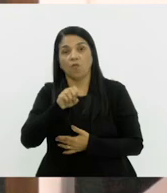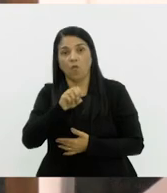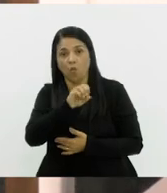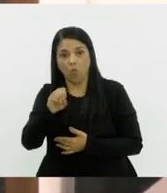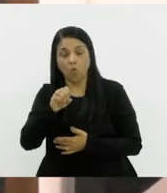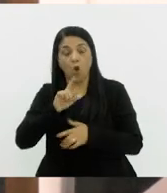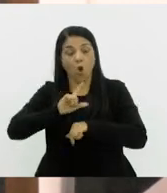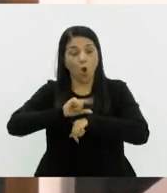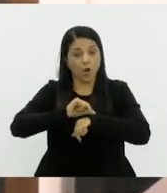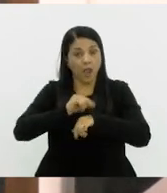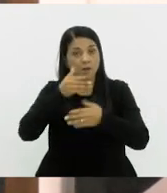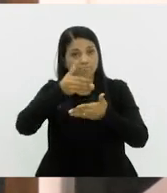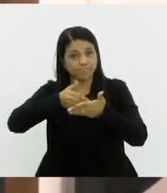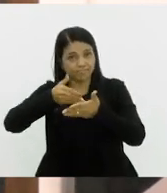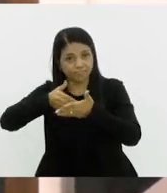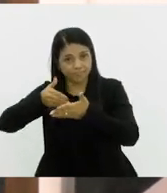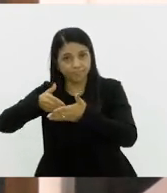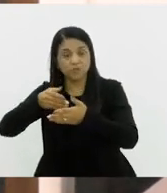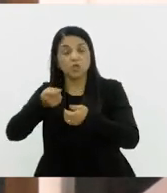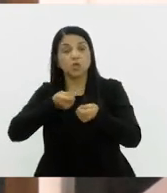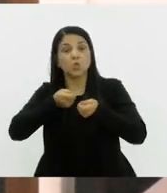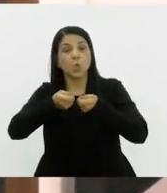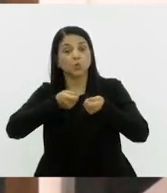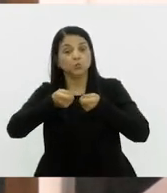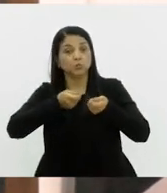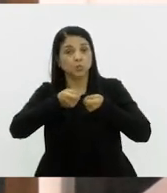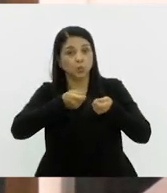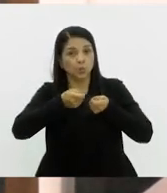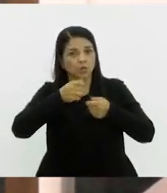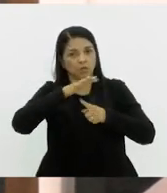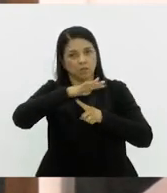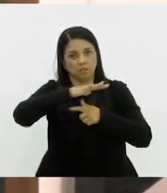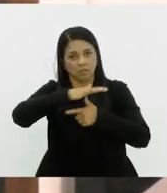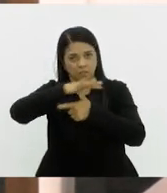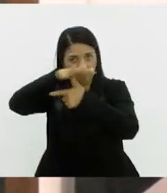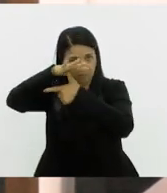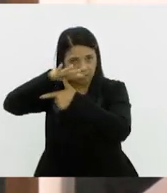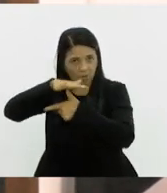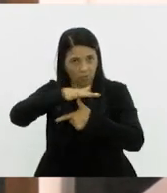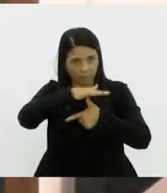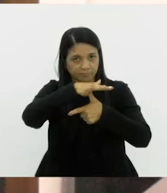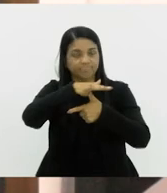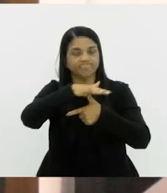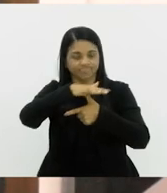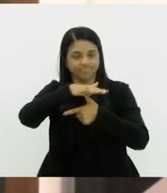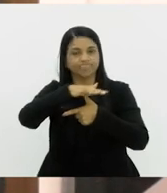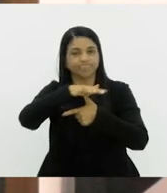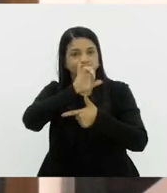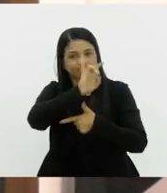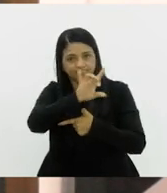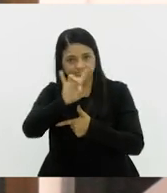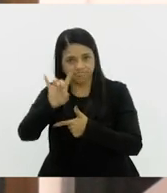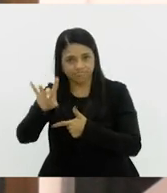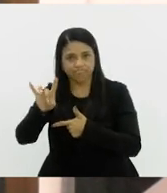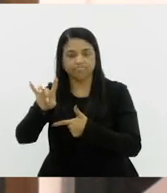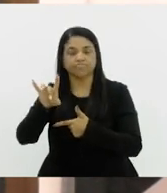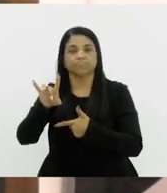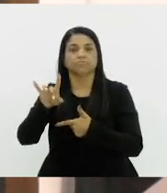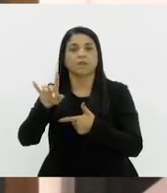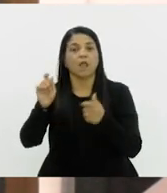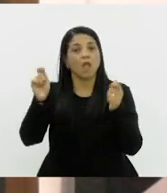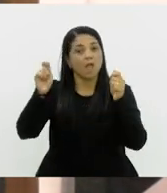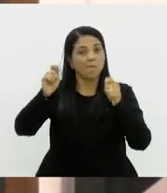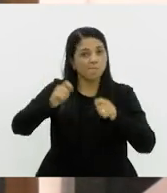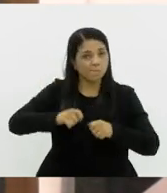horários e fazendo o controle de cada uma dessas aeronaves. Aí, nós